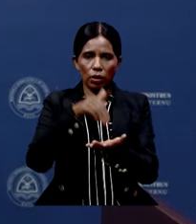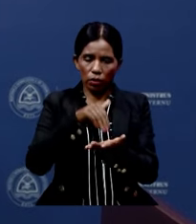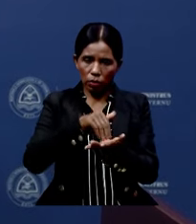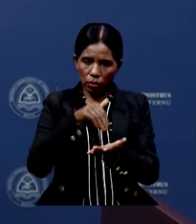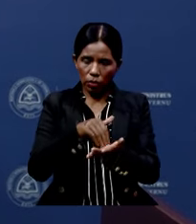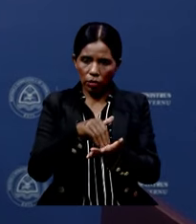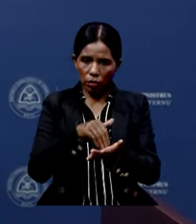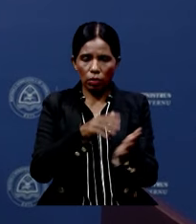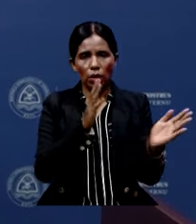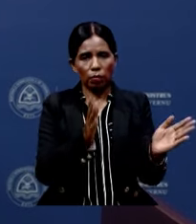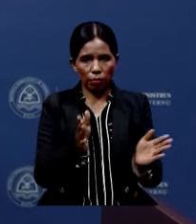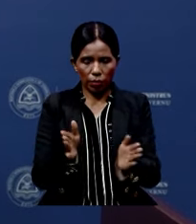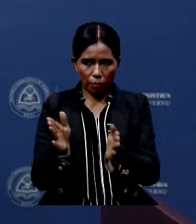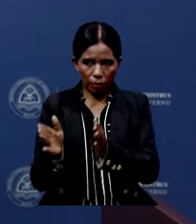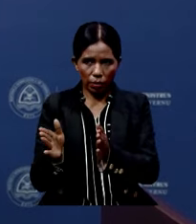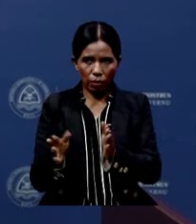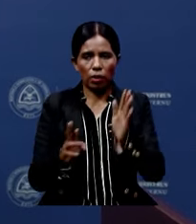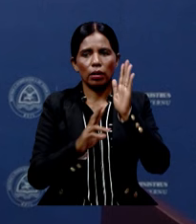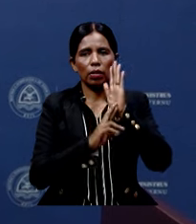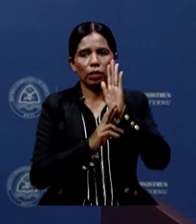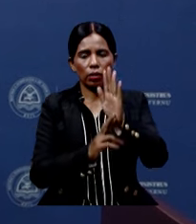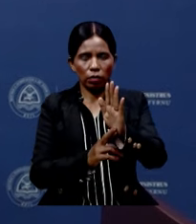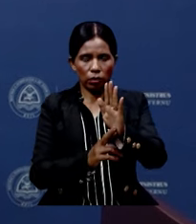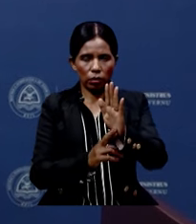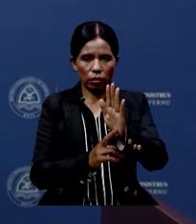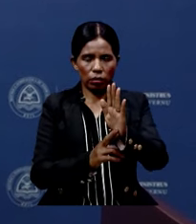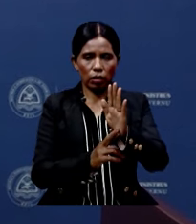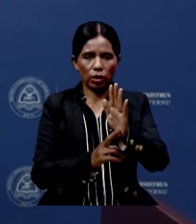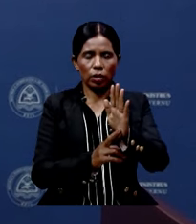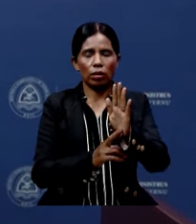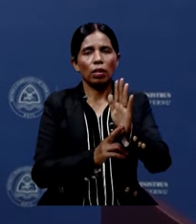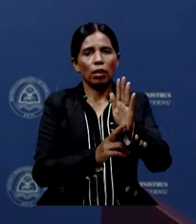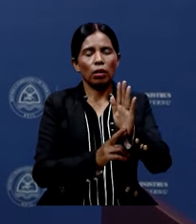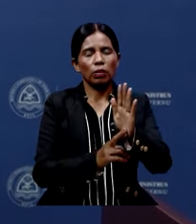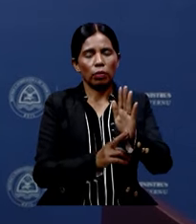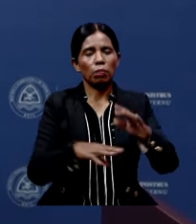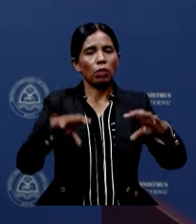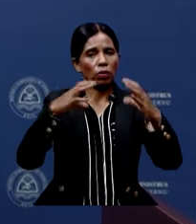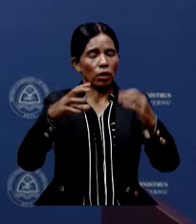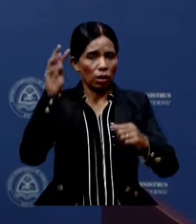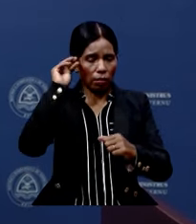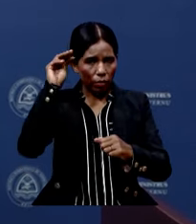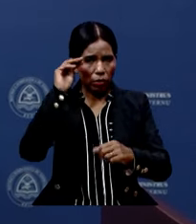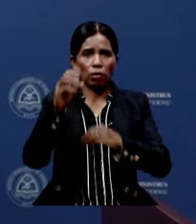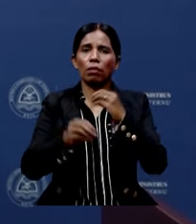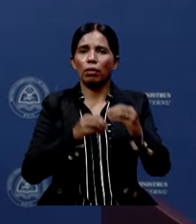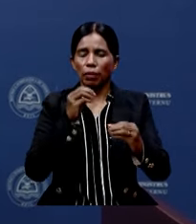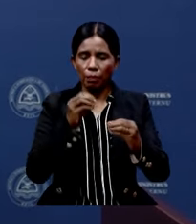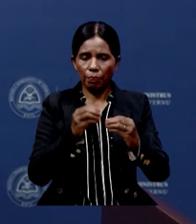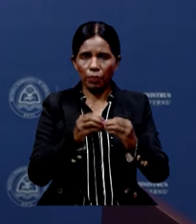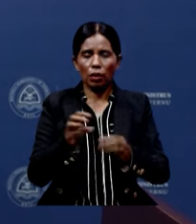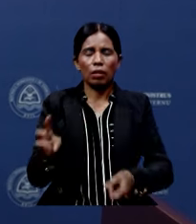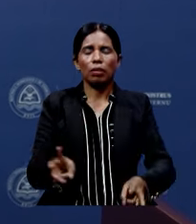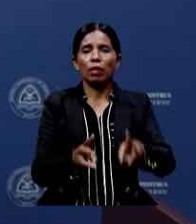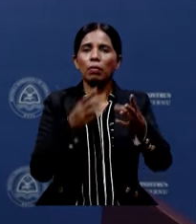pode preparar relatório no recomendações para o Conselho de Ministros quando vai dar um